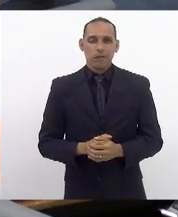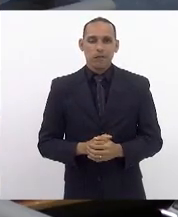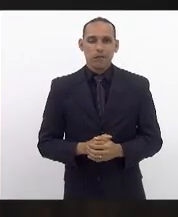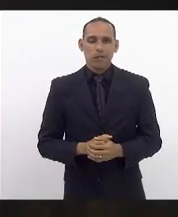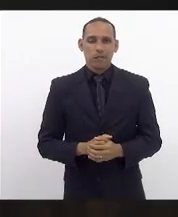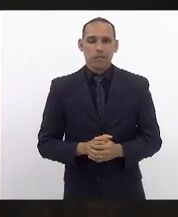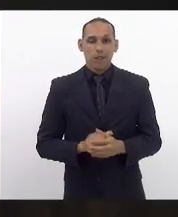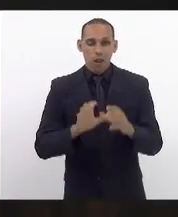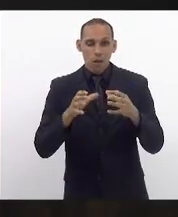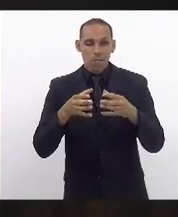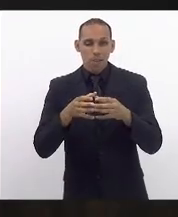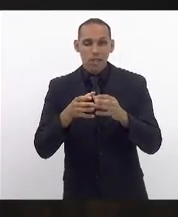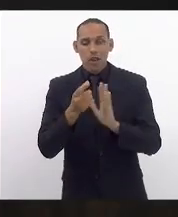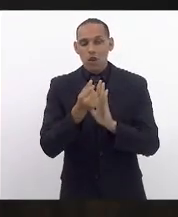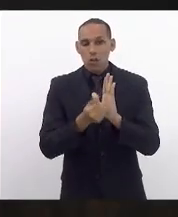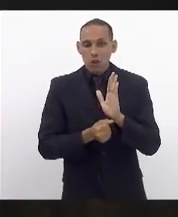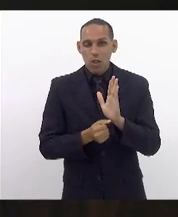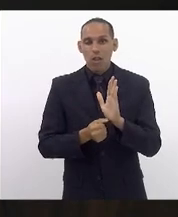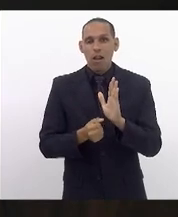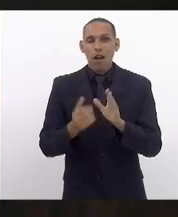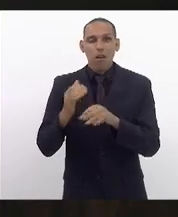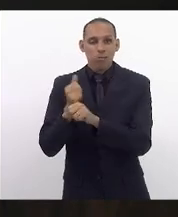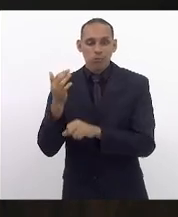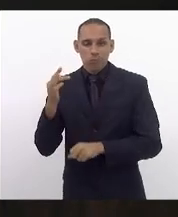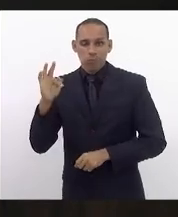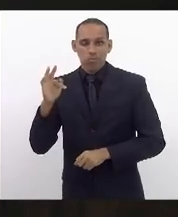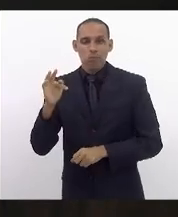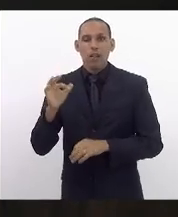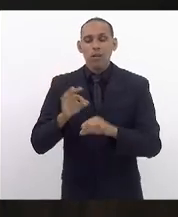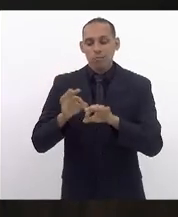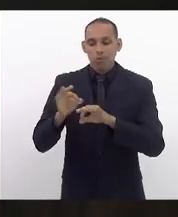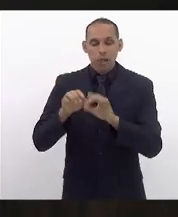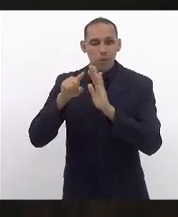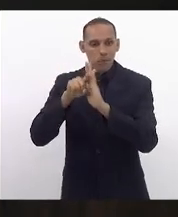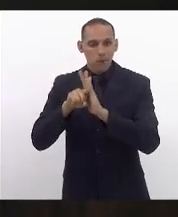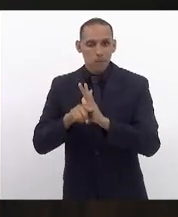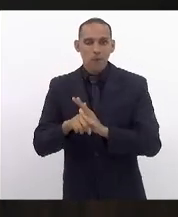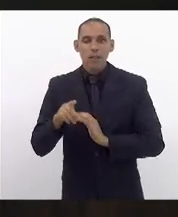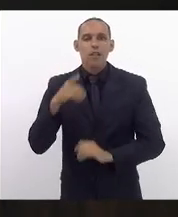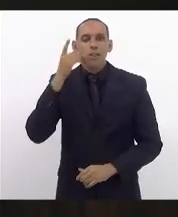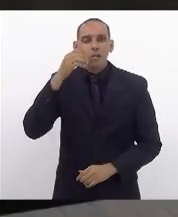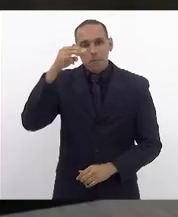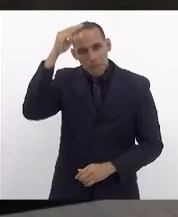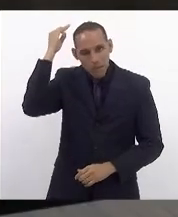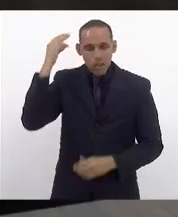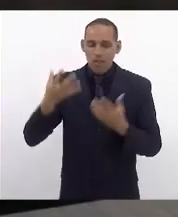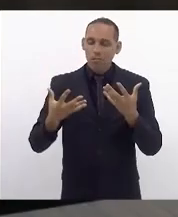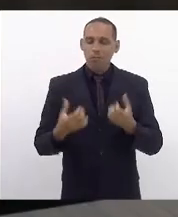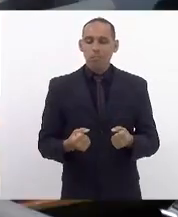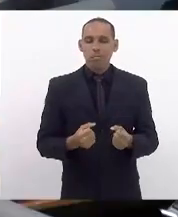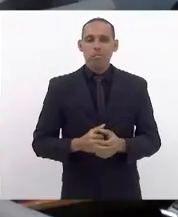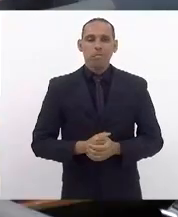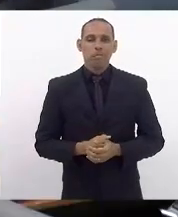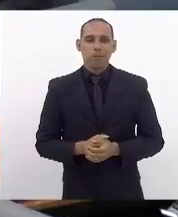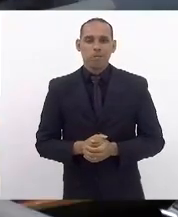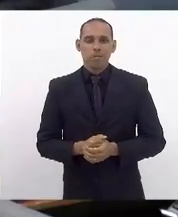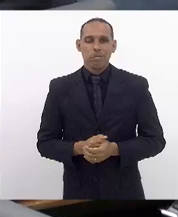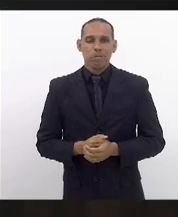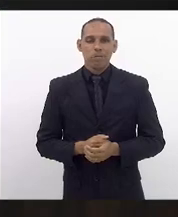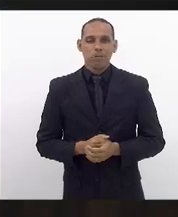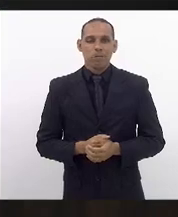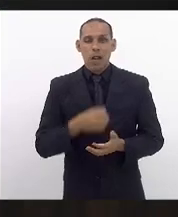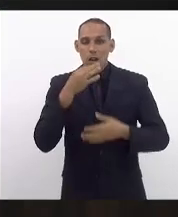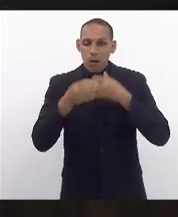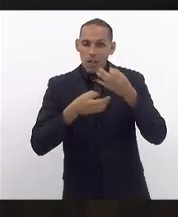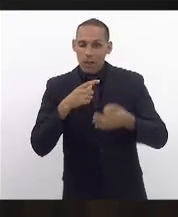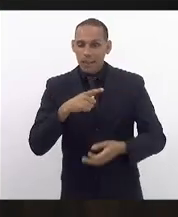Pela Comissão de Orçamento, Fiscalização Financeira e Controle, deputado Márcio Pacheco. Favorável, presidente. Com os